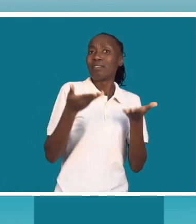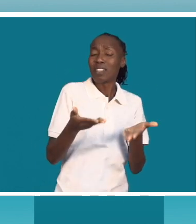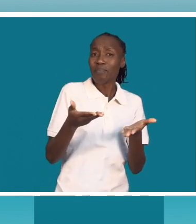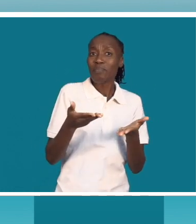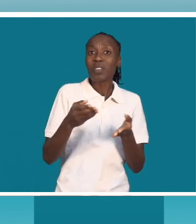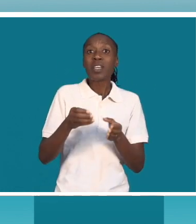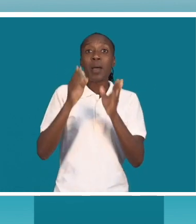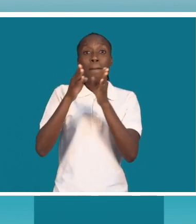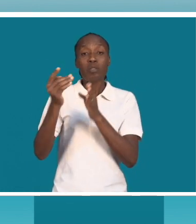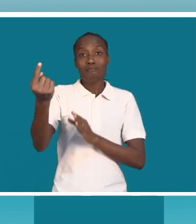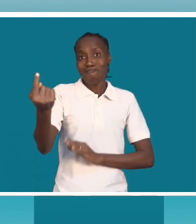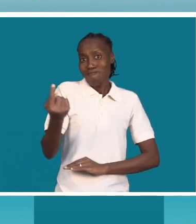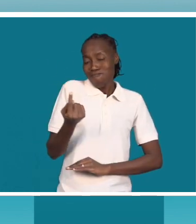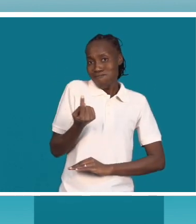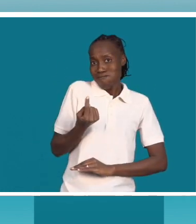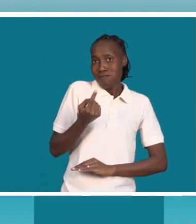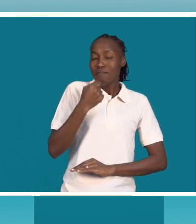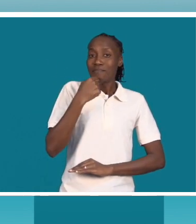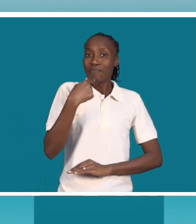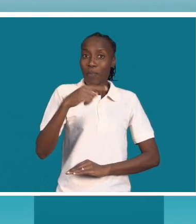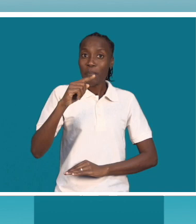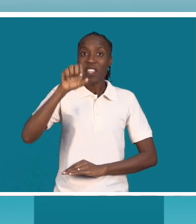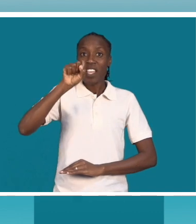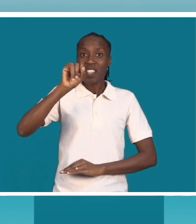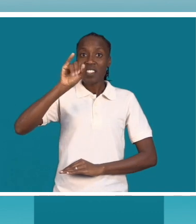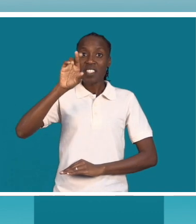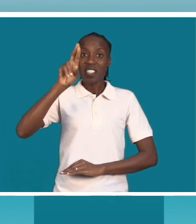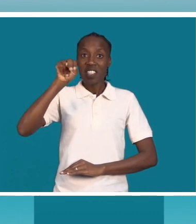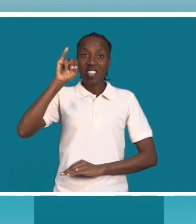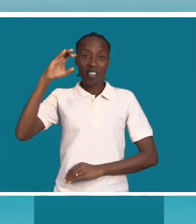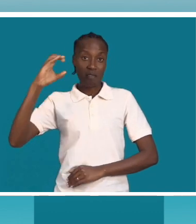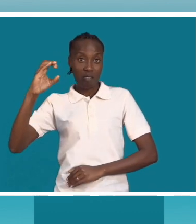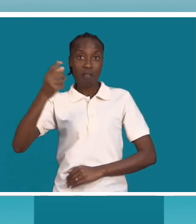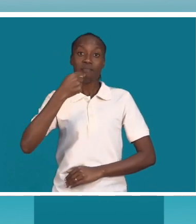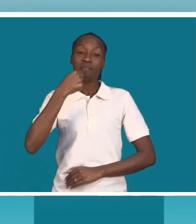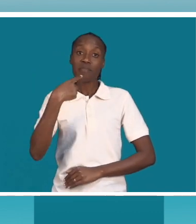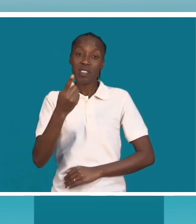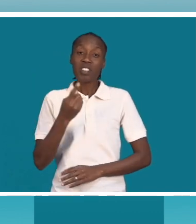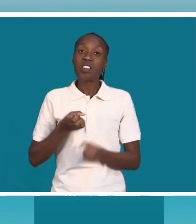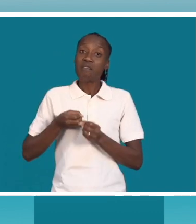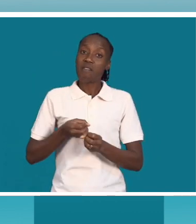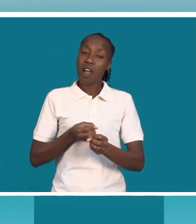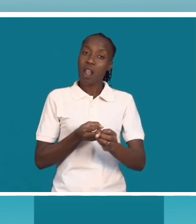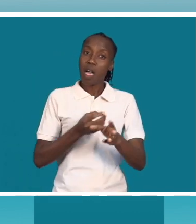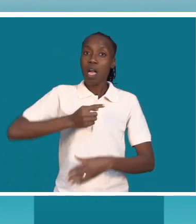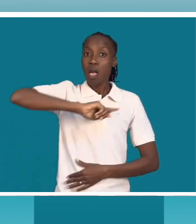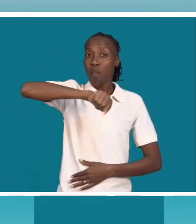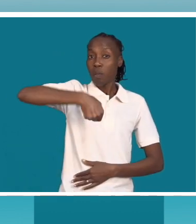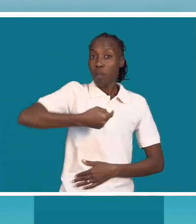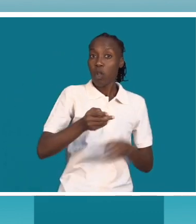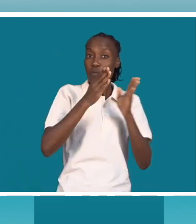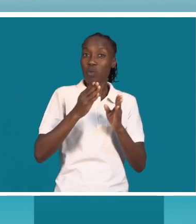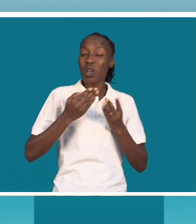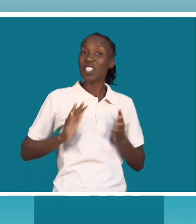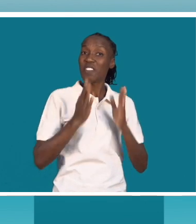Fiz o scan, mas não me dizem nada. Veio cá uma organização que trabalha em prol dos direitos dos